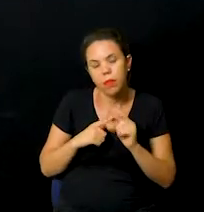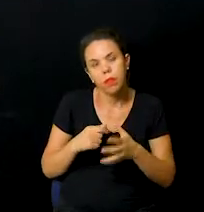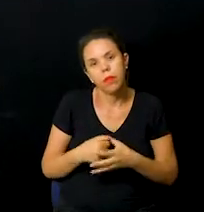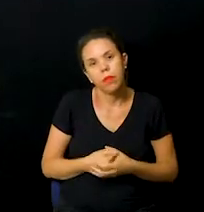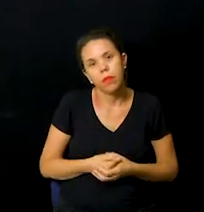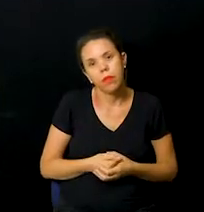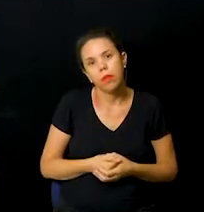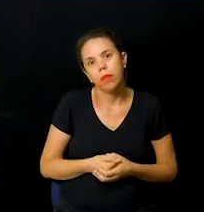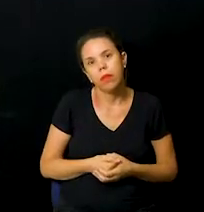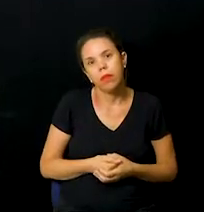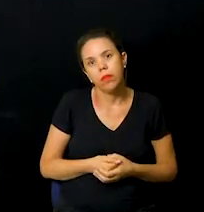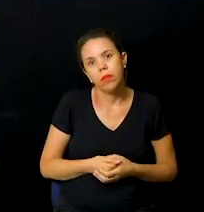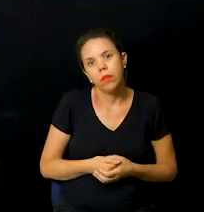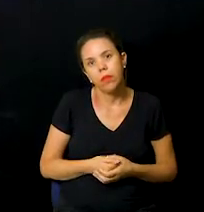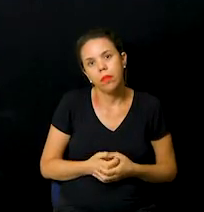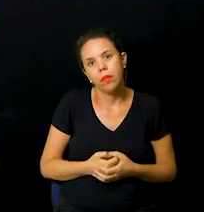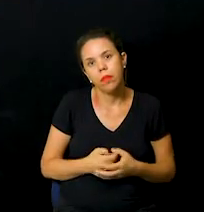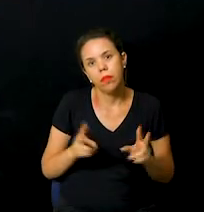ela tiver